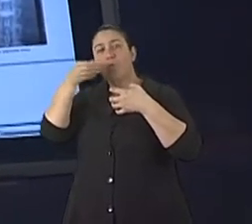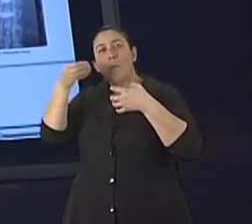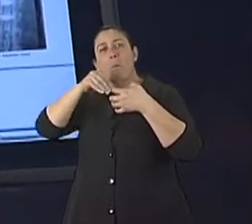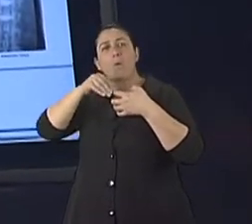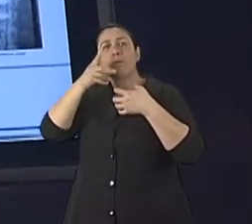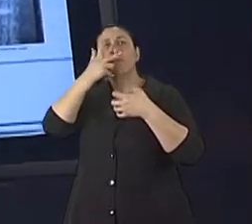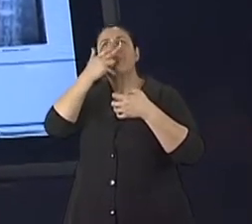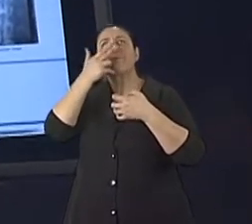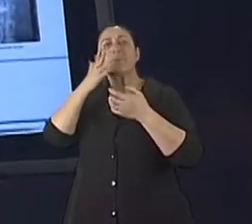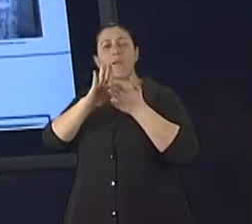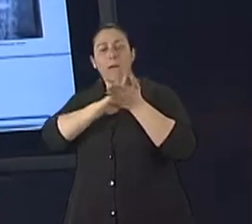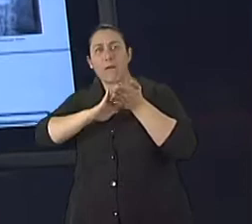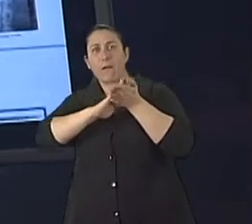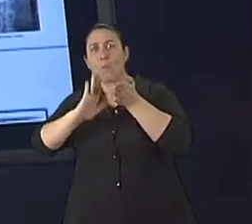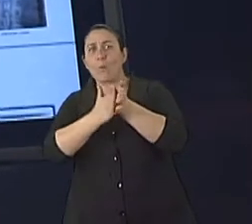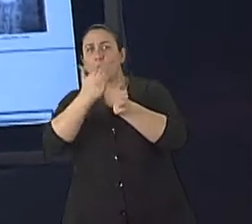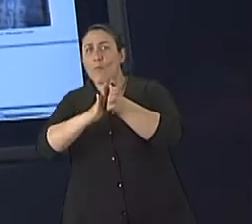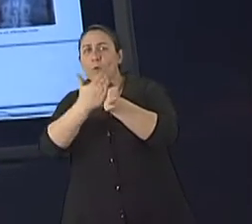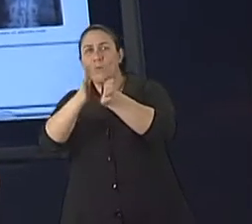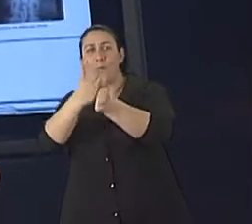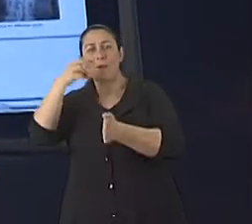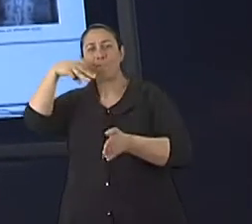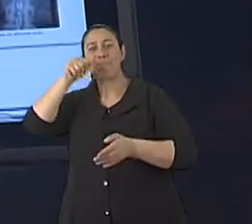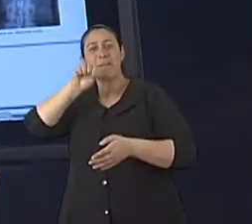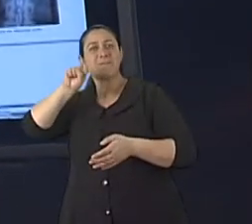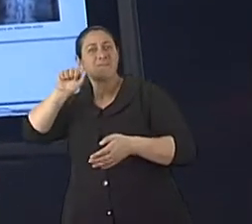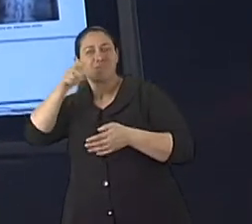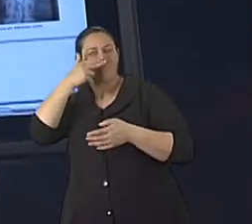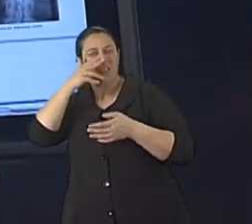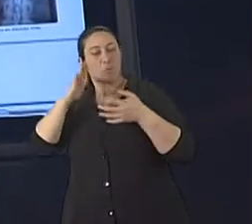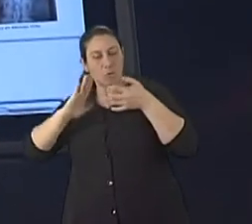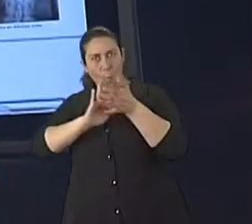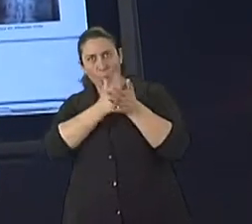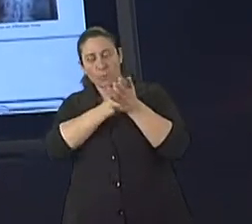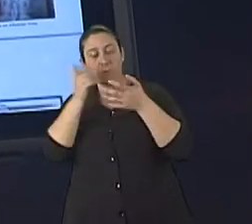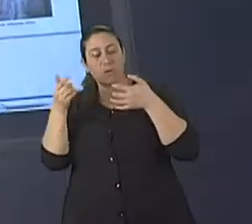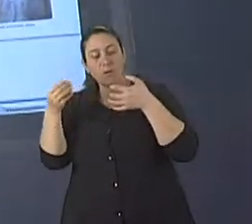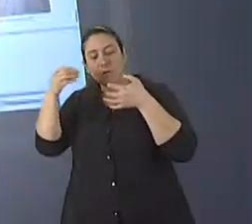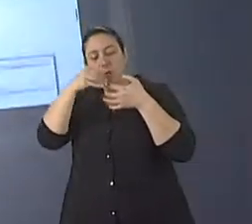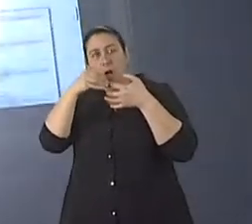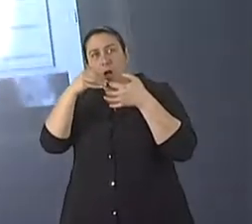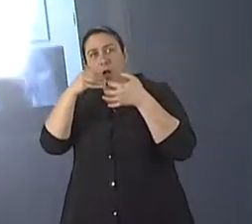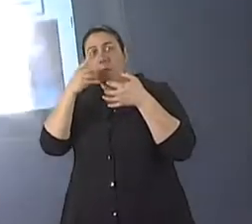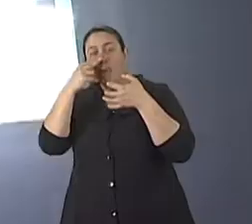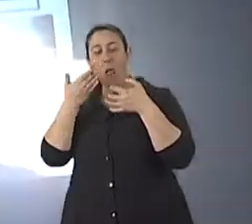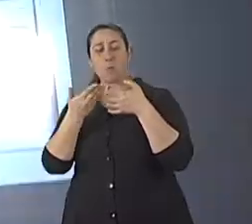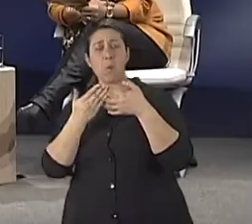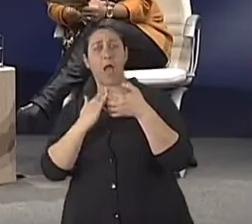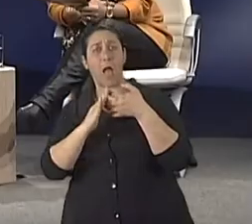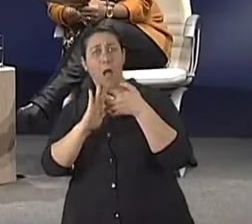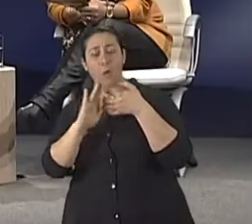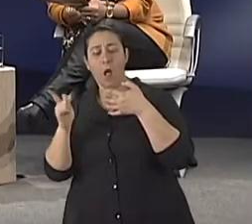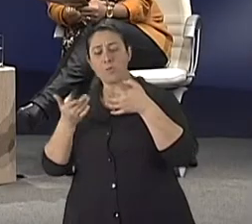banco é fique dura ou seja ela não quebre mais aliviando a dor do paciente essa é uma técnica uma outra década também